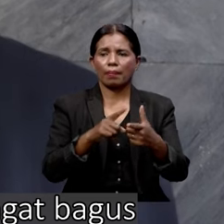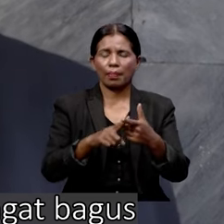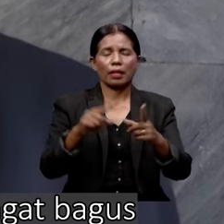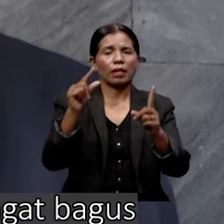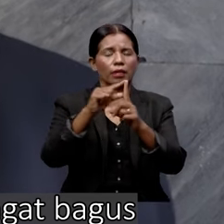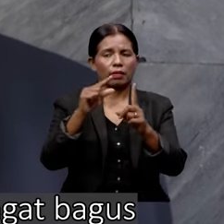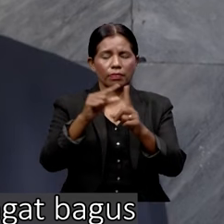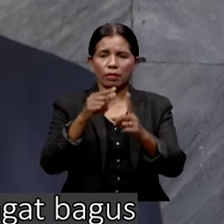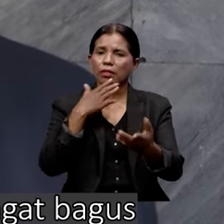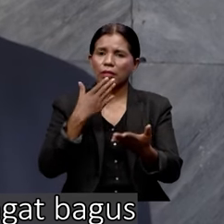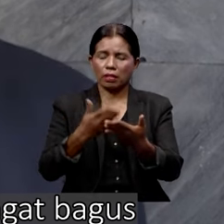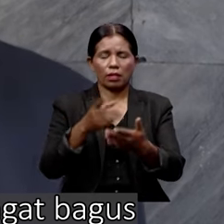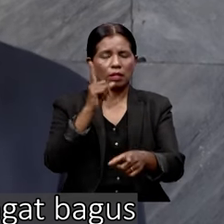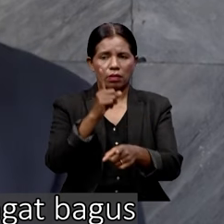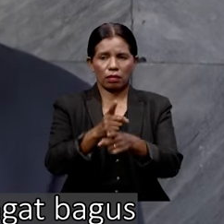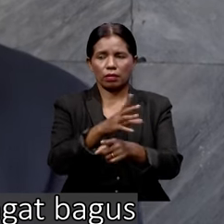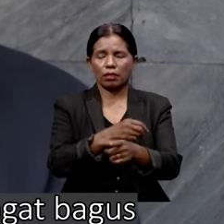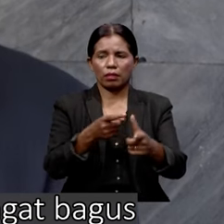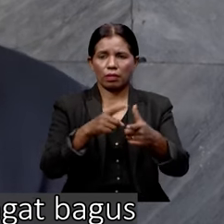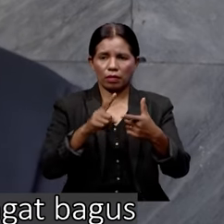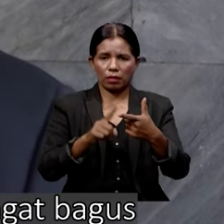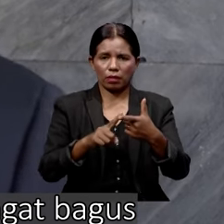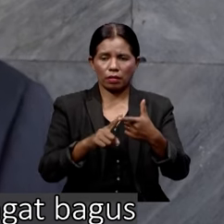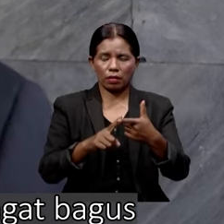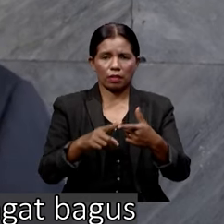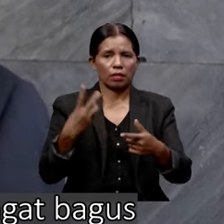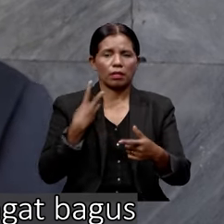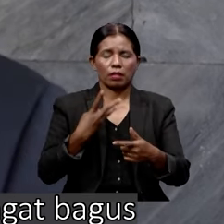um dia que te podemos ir, não é um dia que te podemos ir, não é?